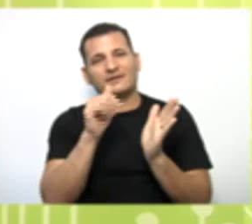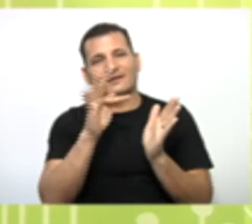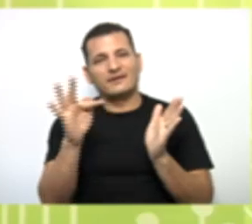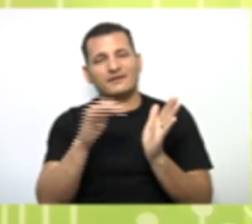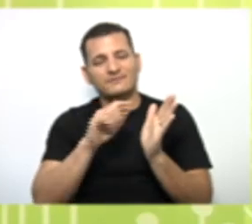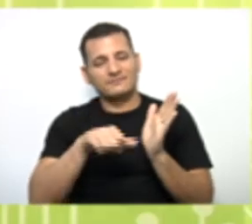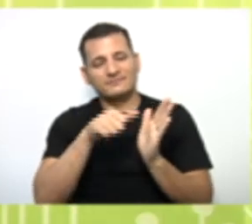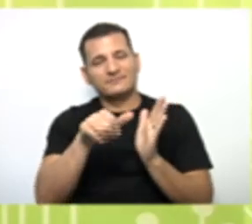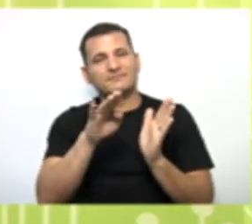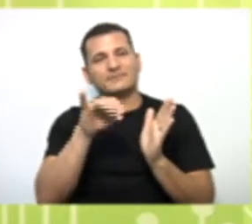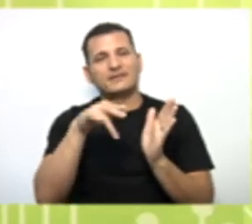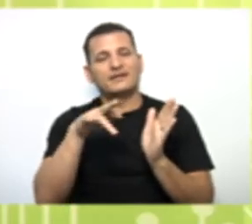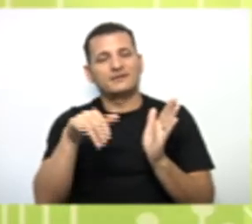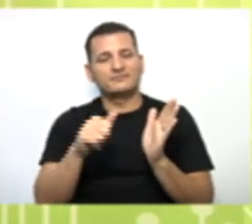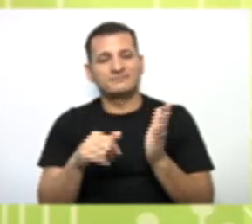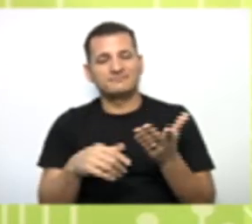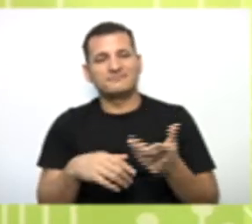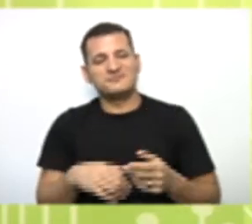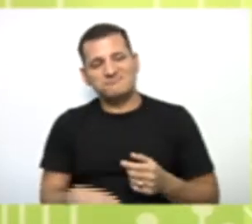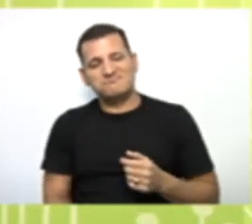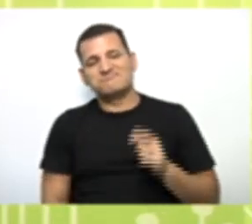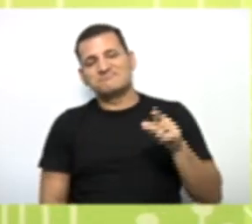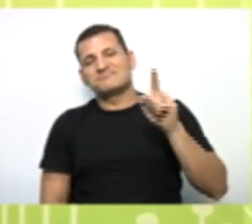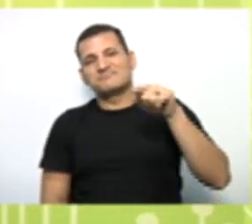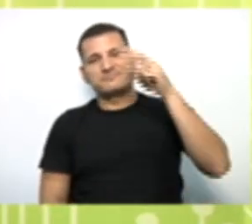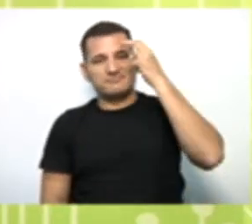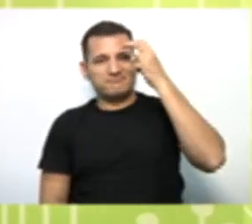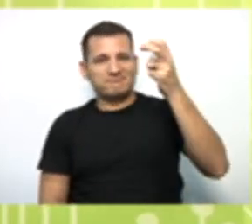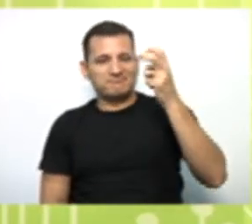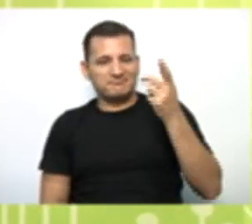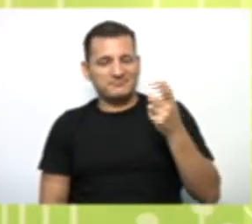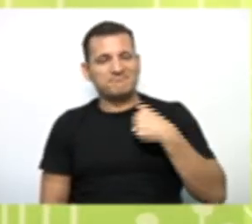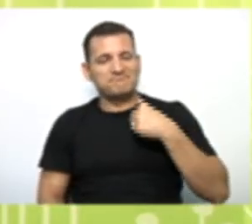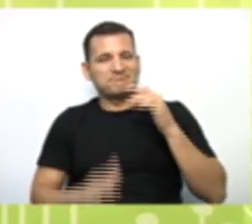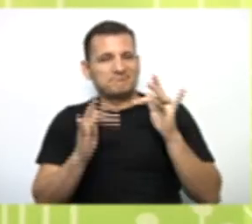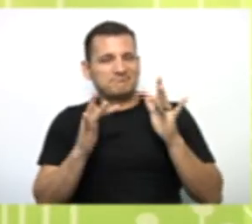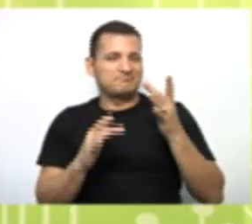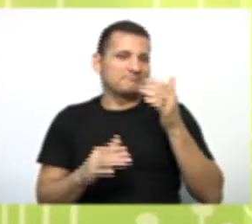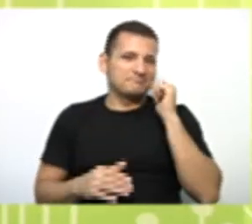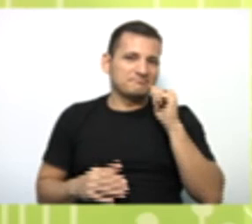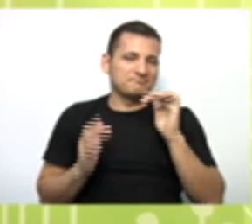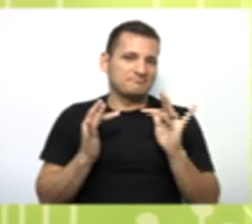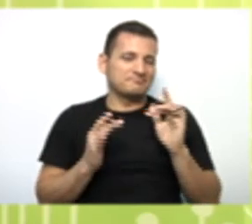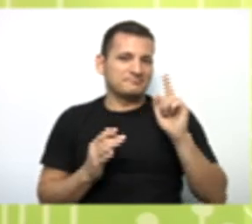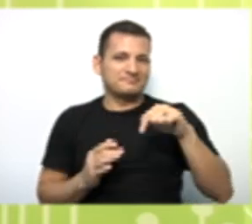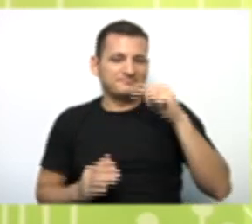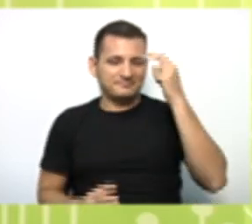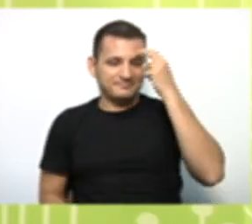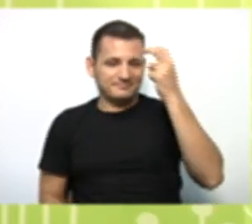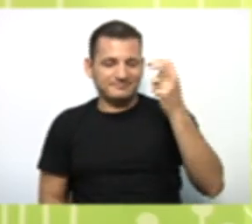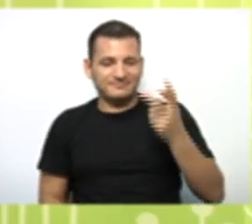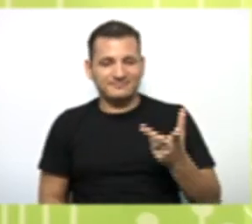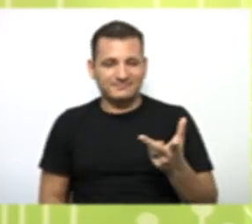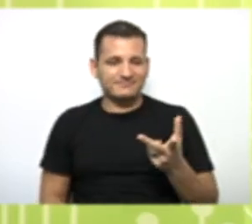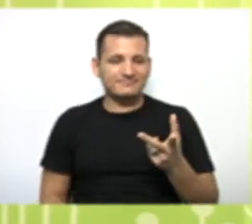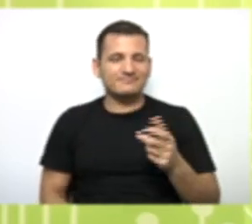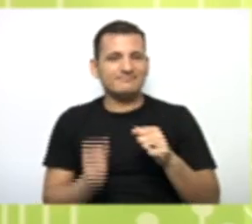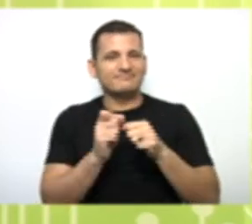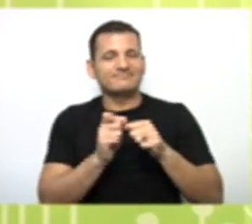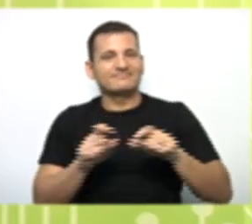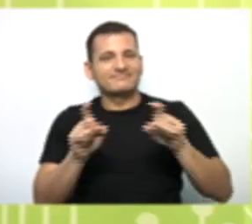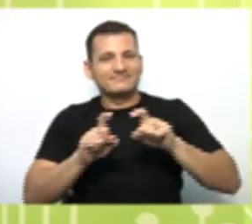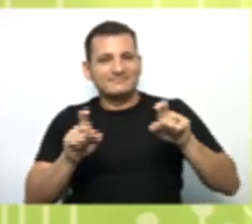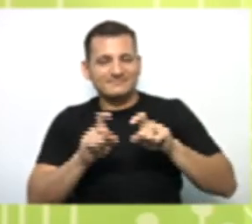números binários. Poxa, você é um cara inteligente, né? Meu namorado, minha namorada, né? Faz